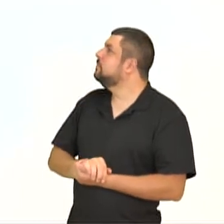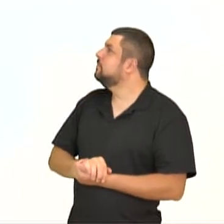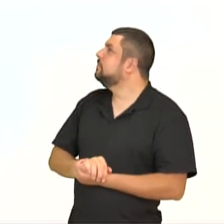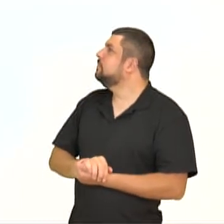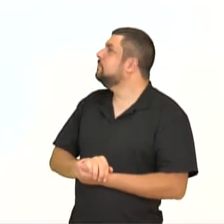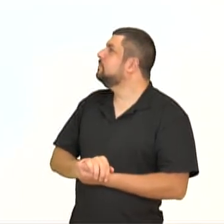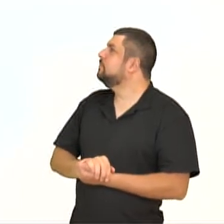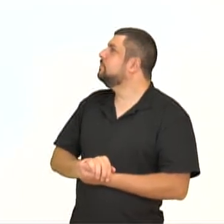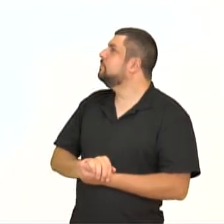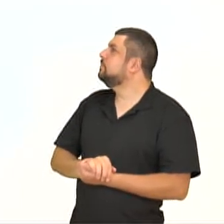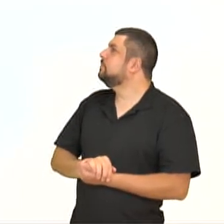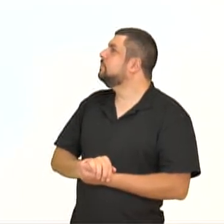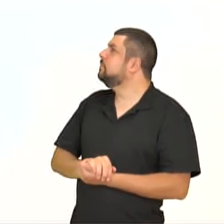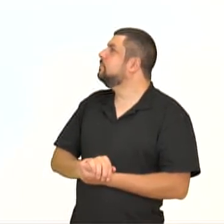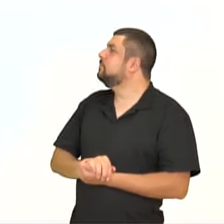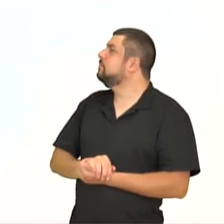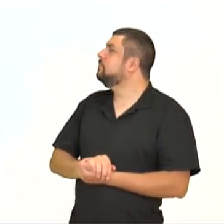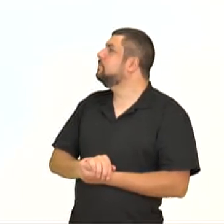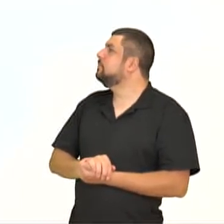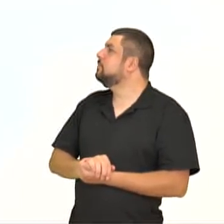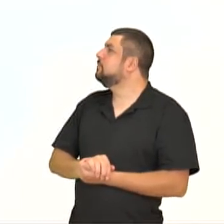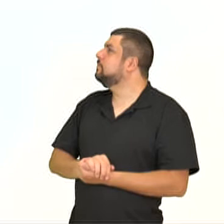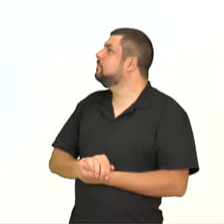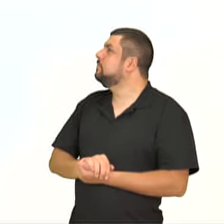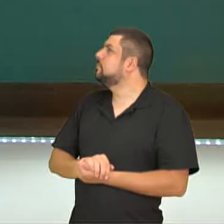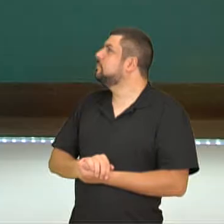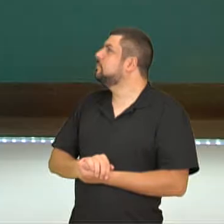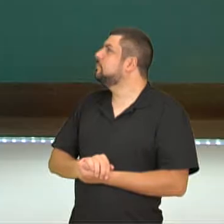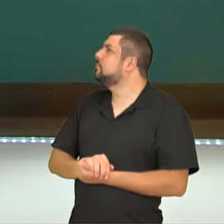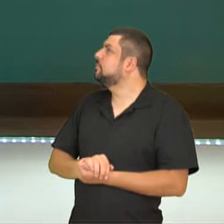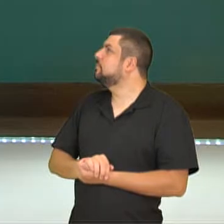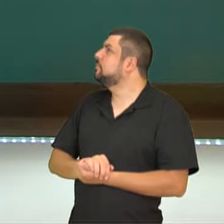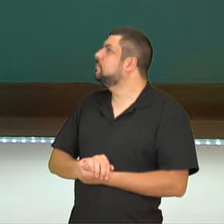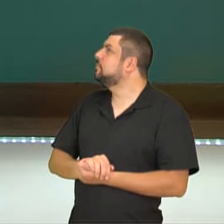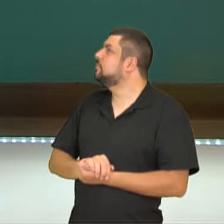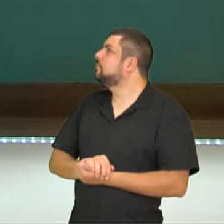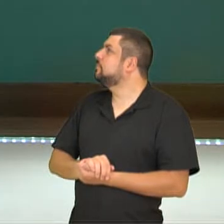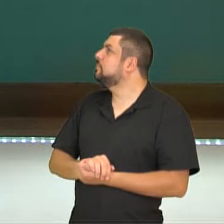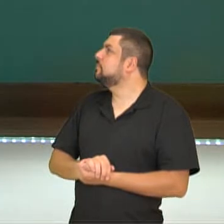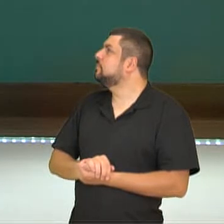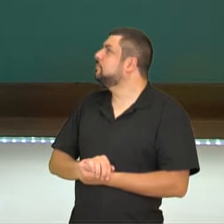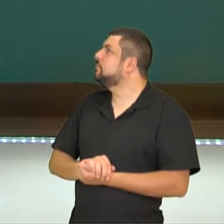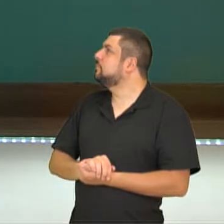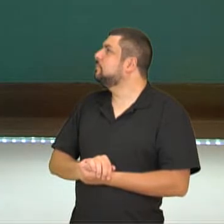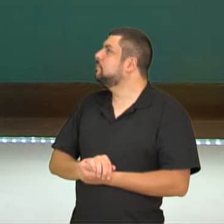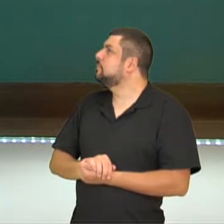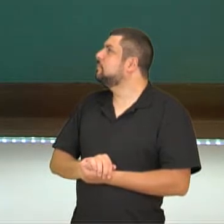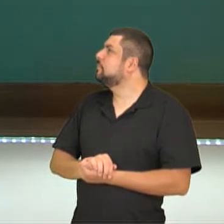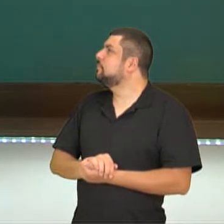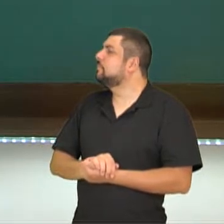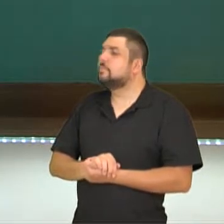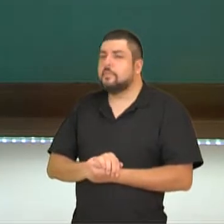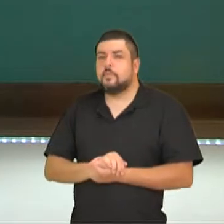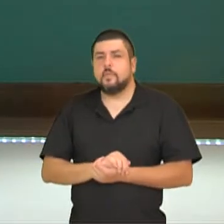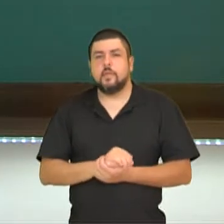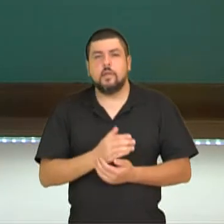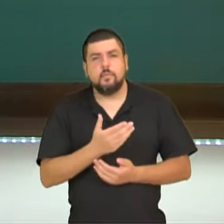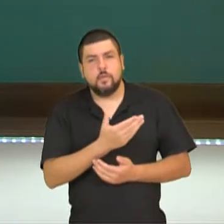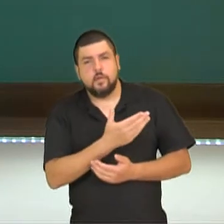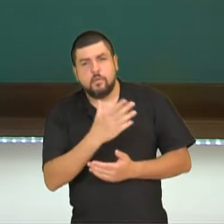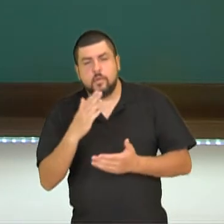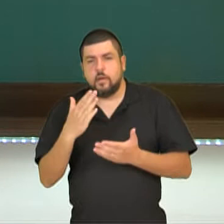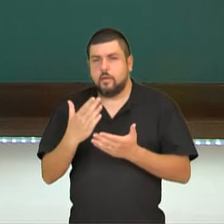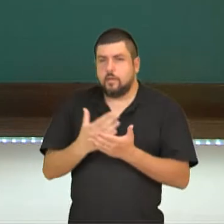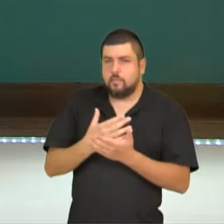una sola. Jorge Luis Borges, argentino. Chicos e chicas, peguem o caderno, a caneta